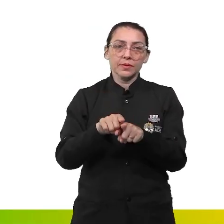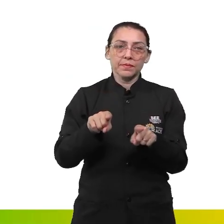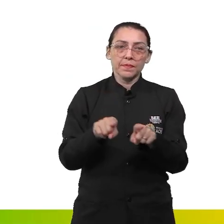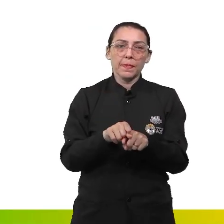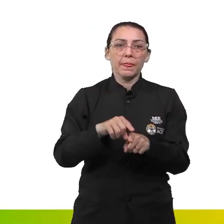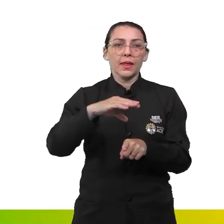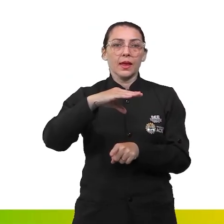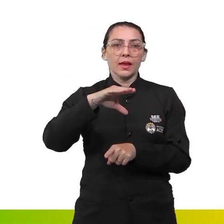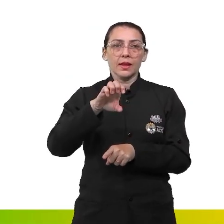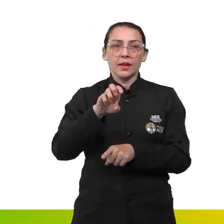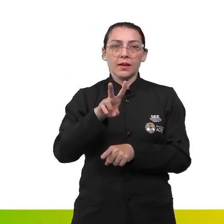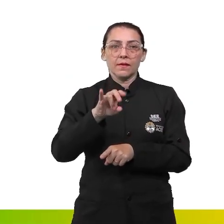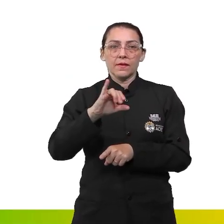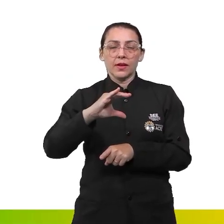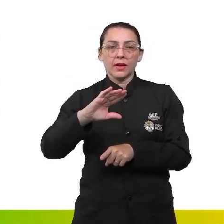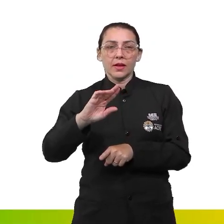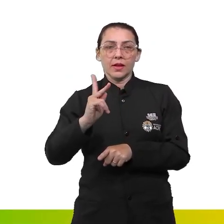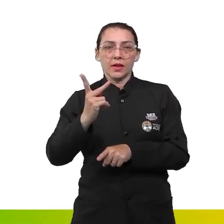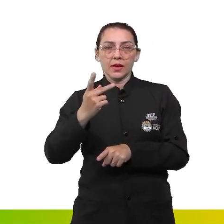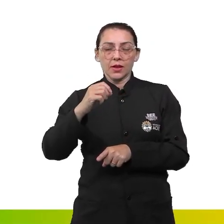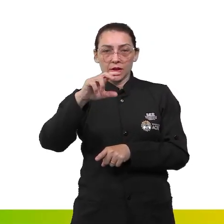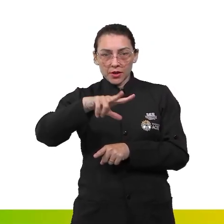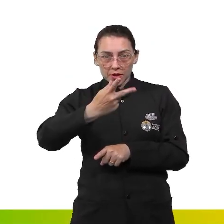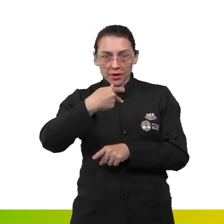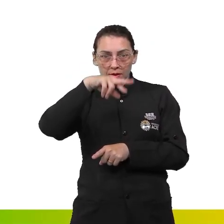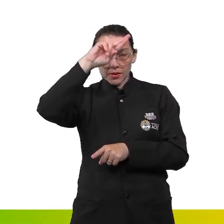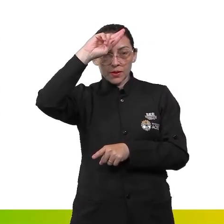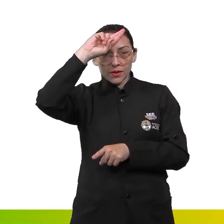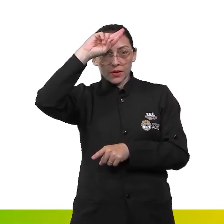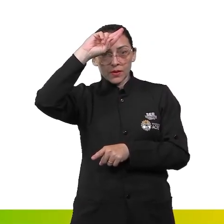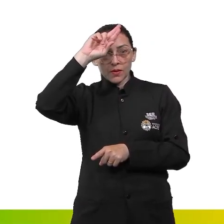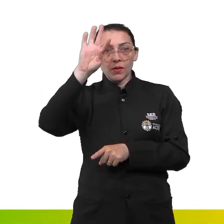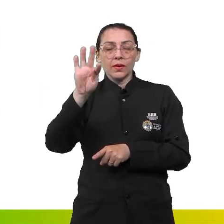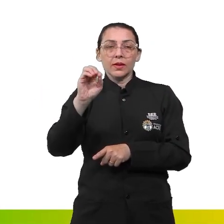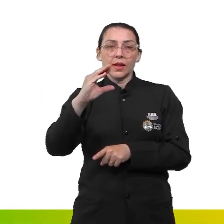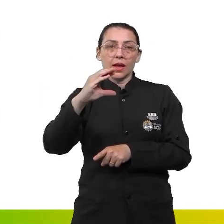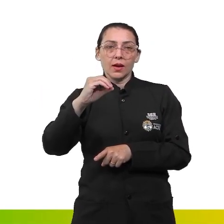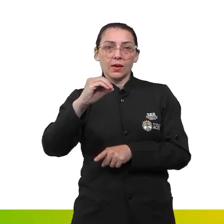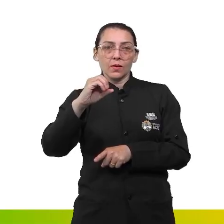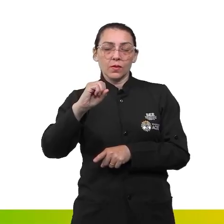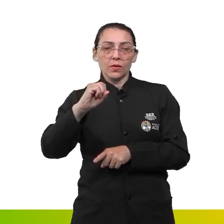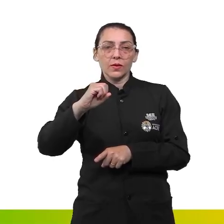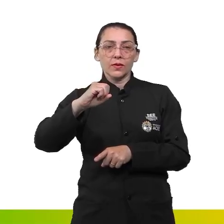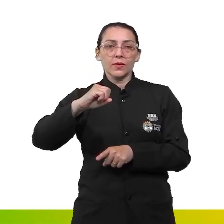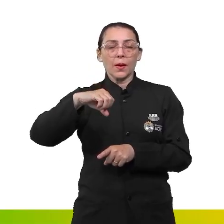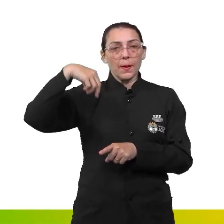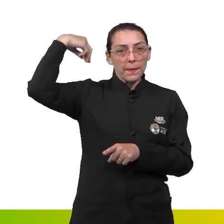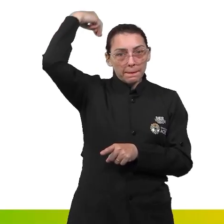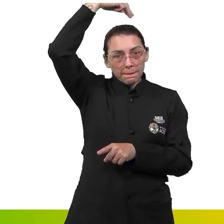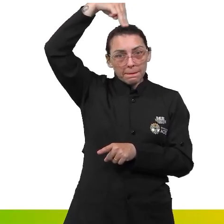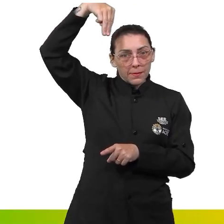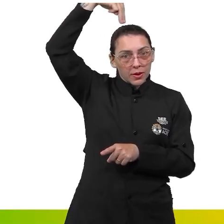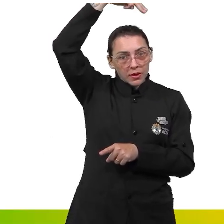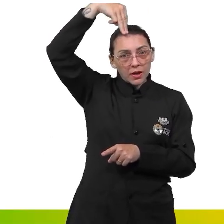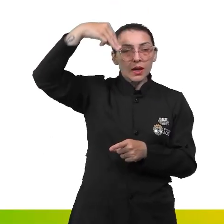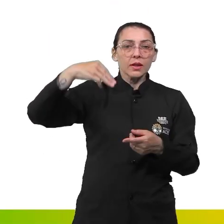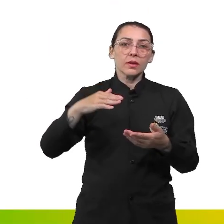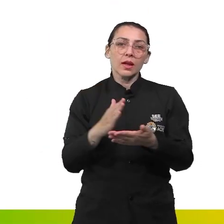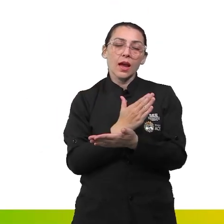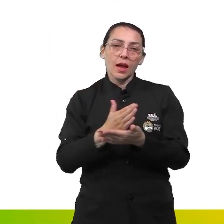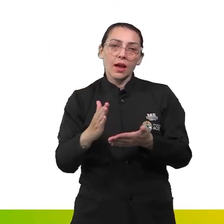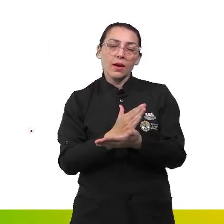O ceviche peruano, os tacos mexicanos, são apenas então alguns exemplos